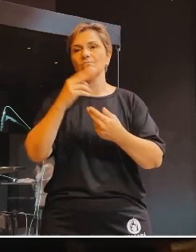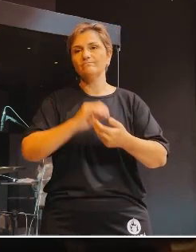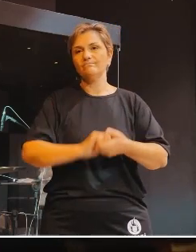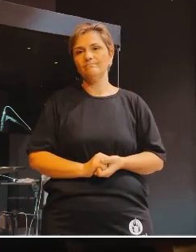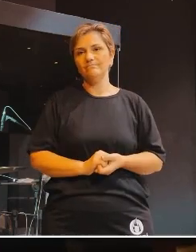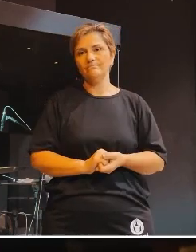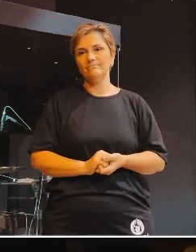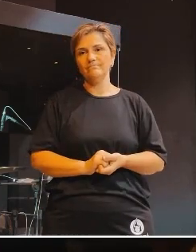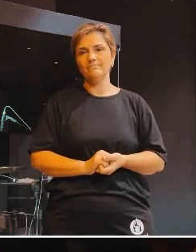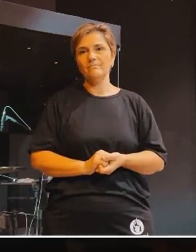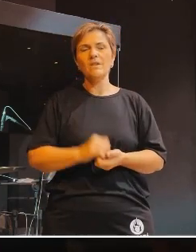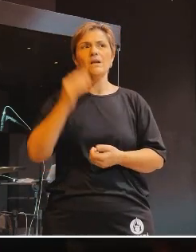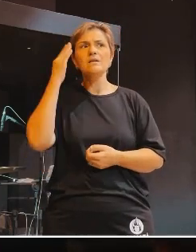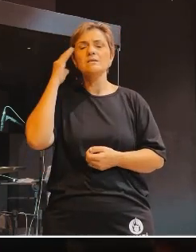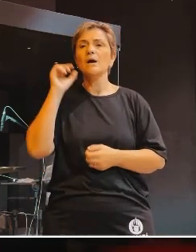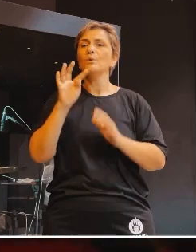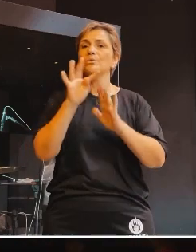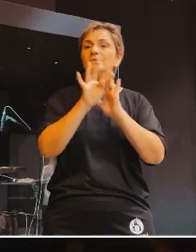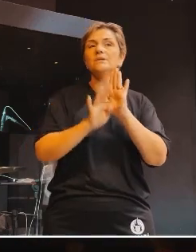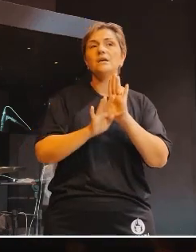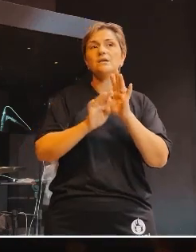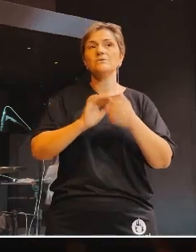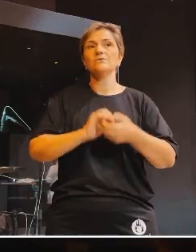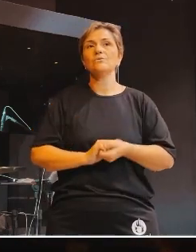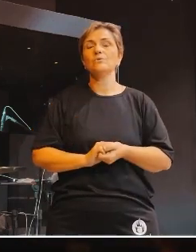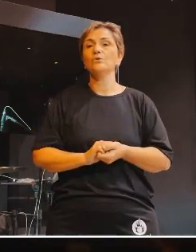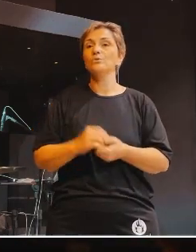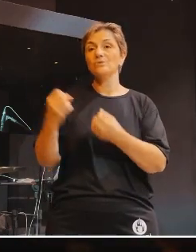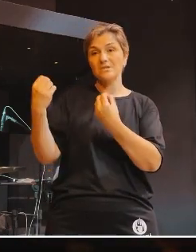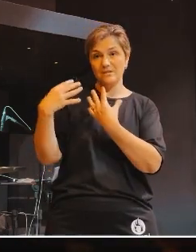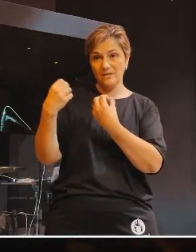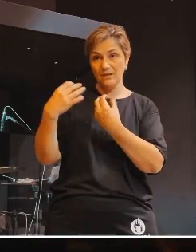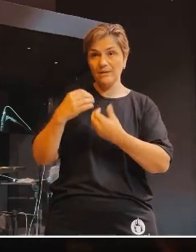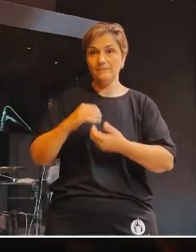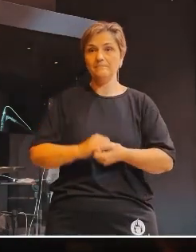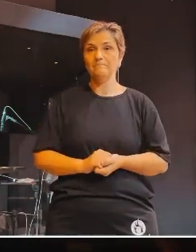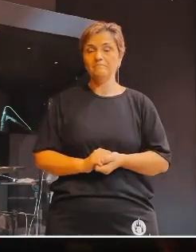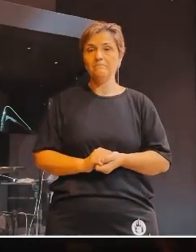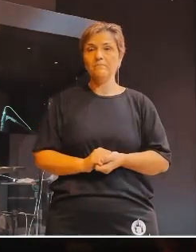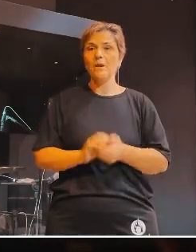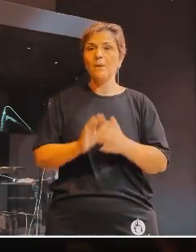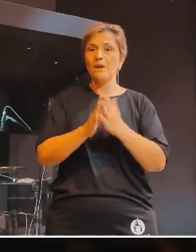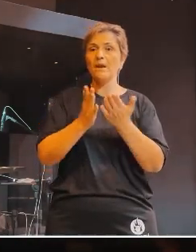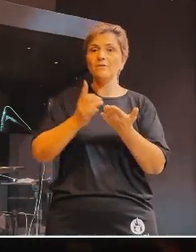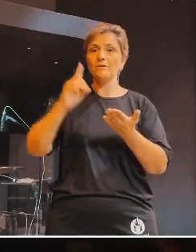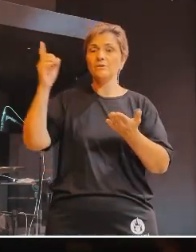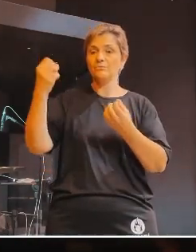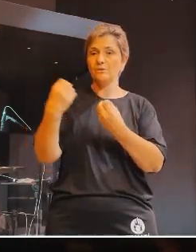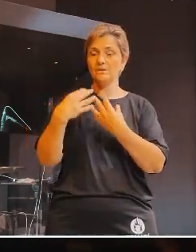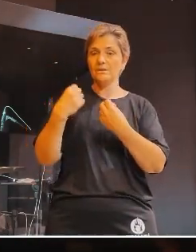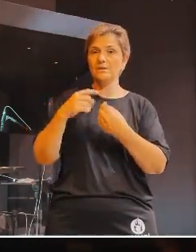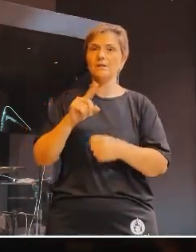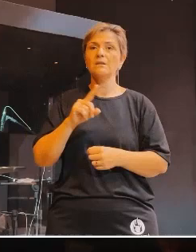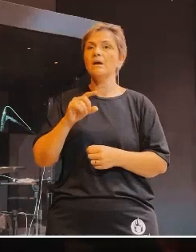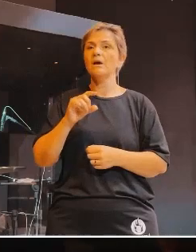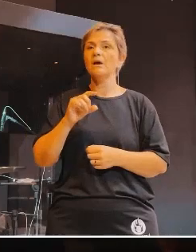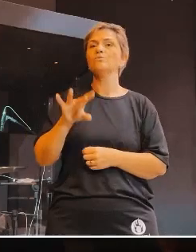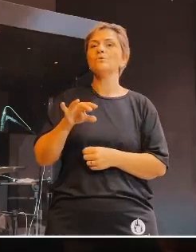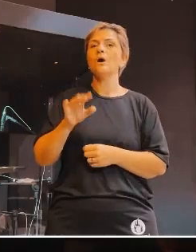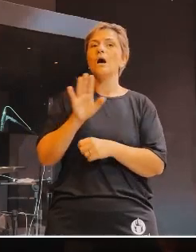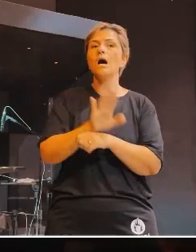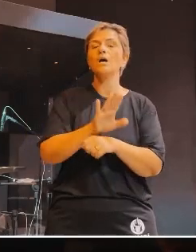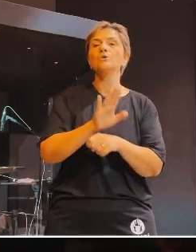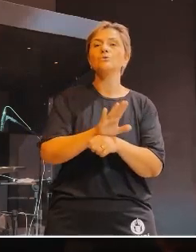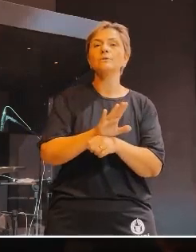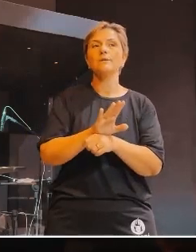mesmo. Sabe o que esse texto nos ensina? Não só a ajudar o necessitado, a